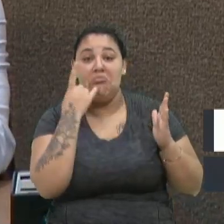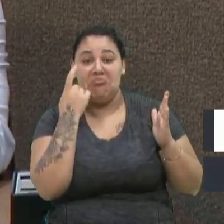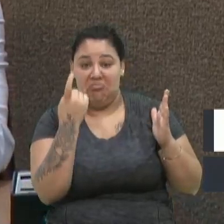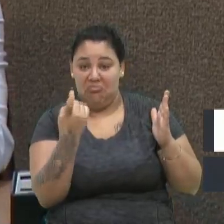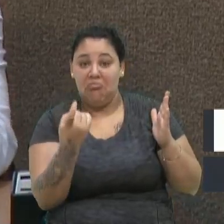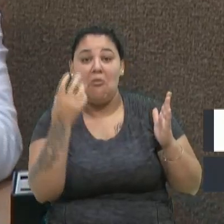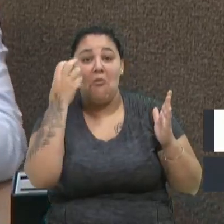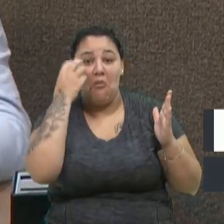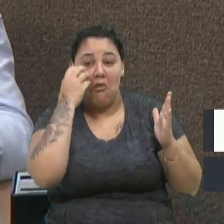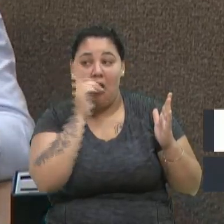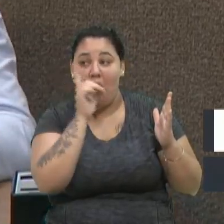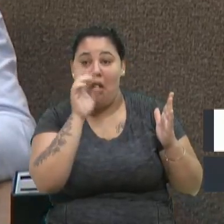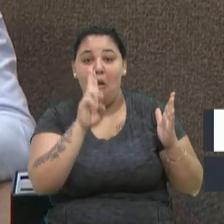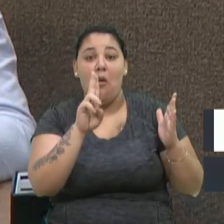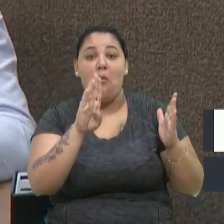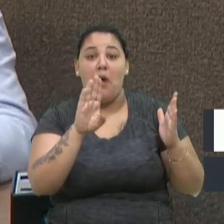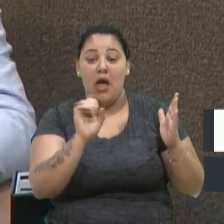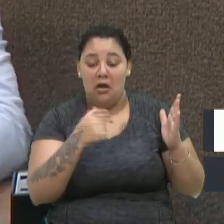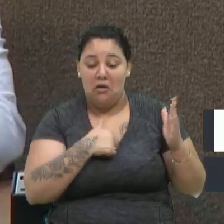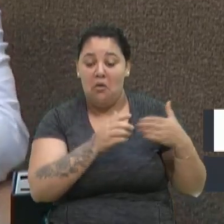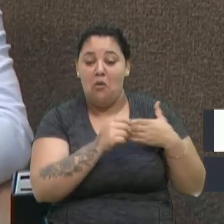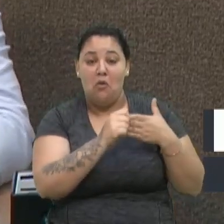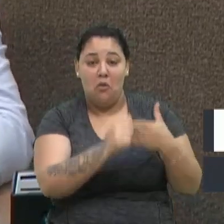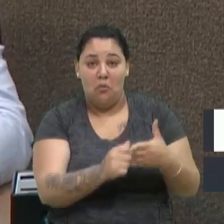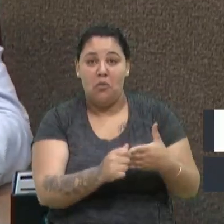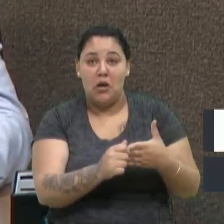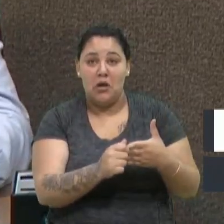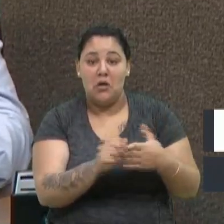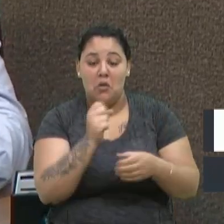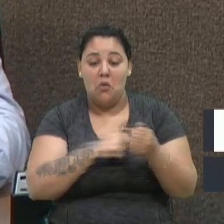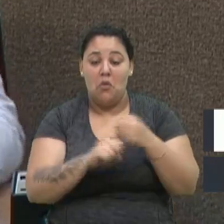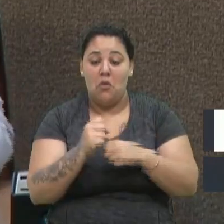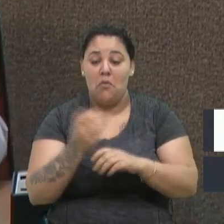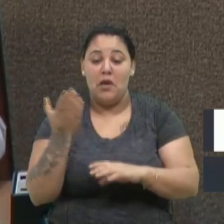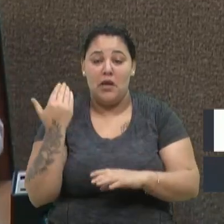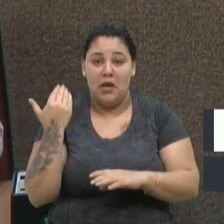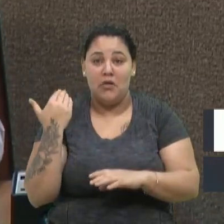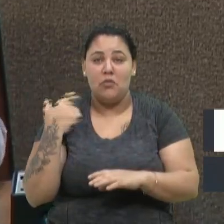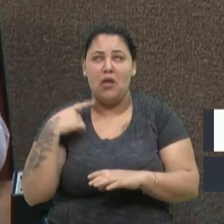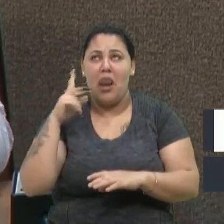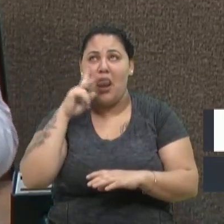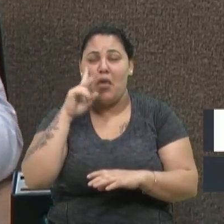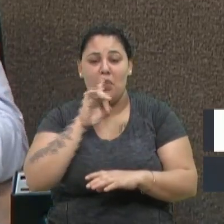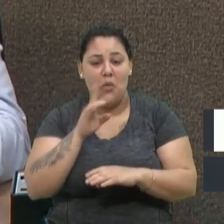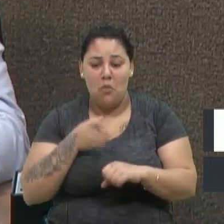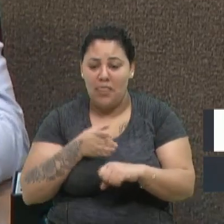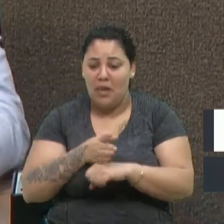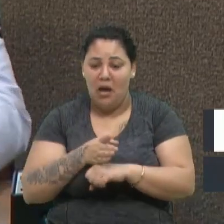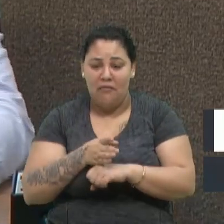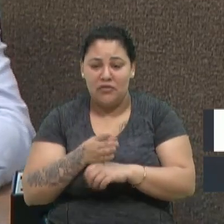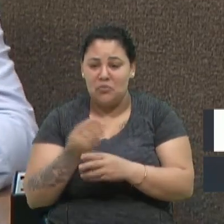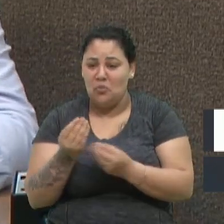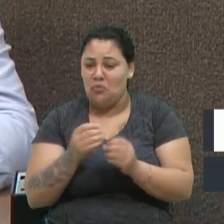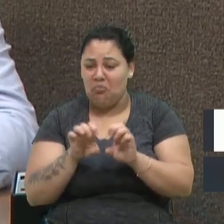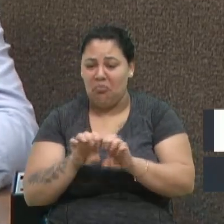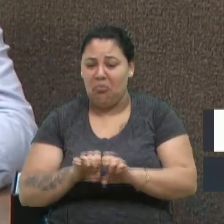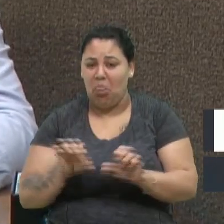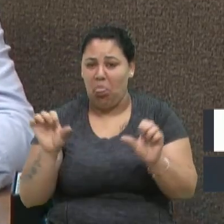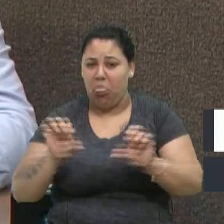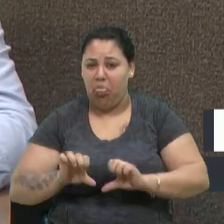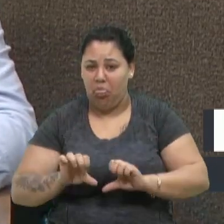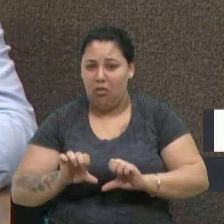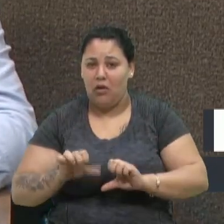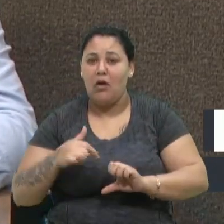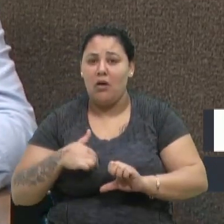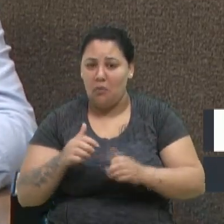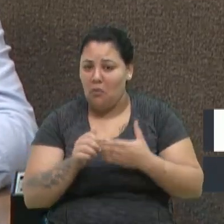ANAREC, aquela UBS eu acompanhei na legislatura passada, não tinha condição nem de entrar uma maca lá. Eu acompanhei isso de perto.